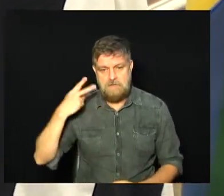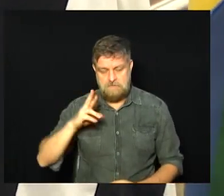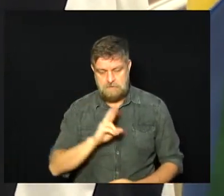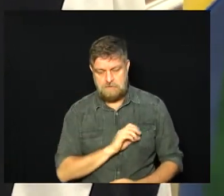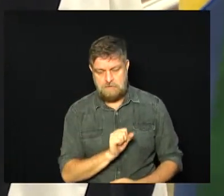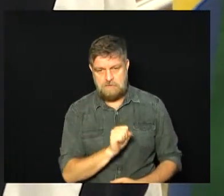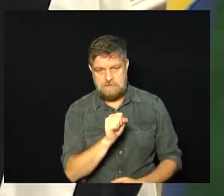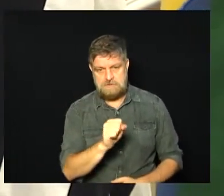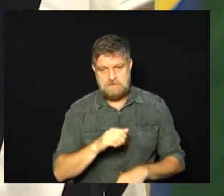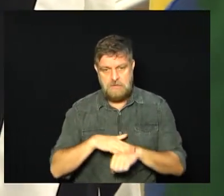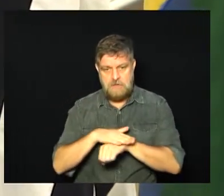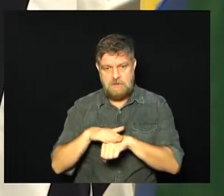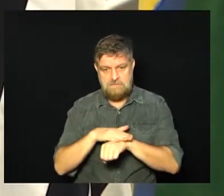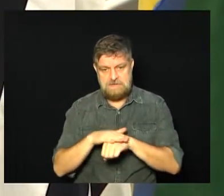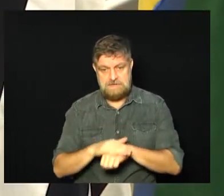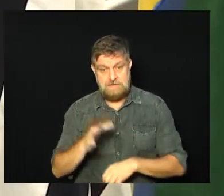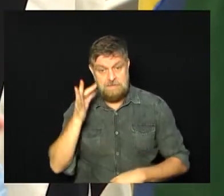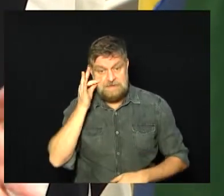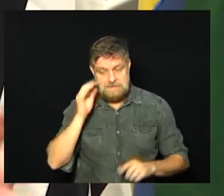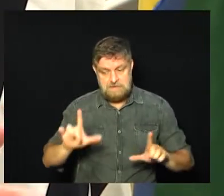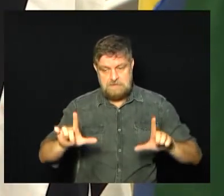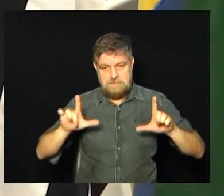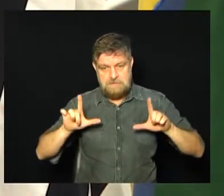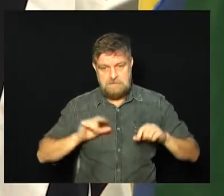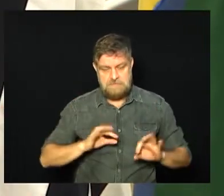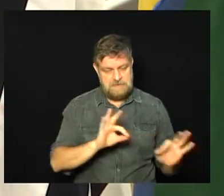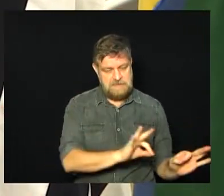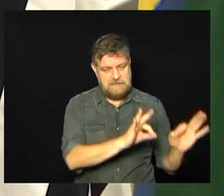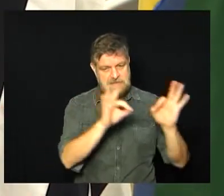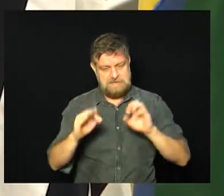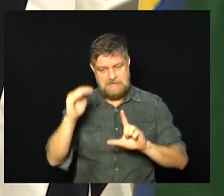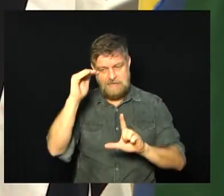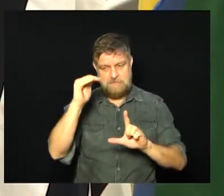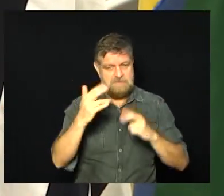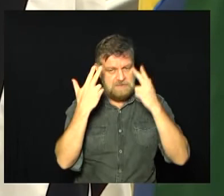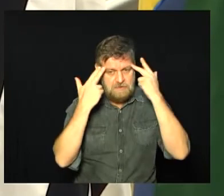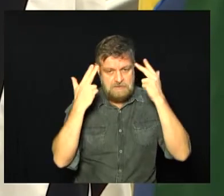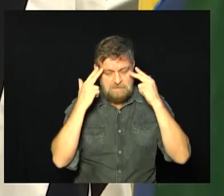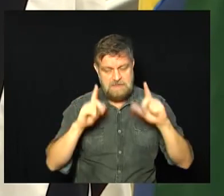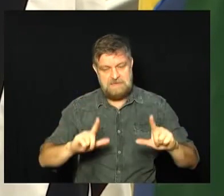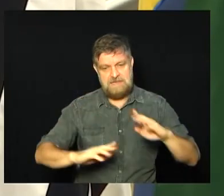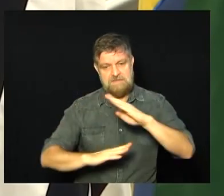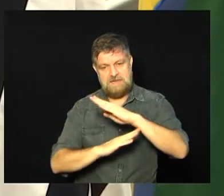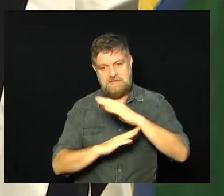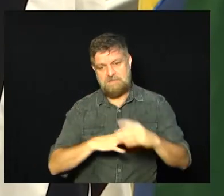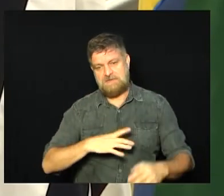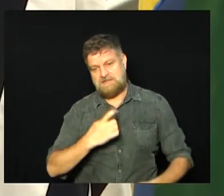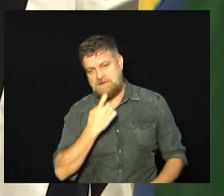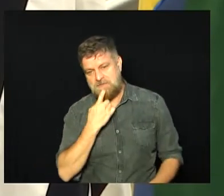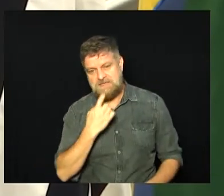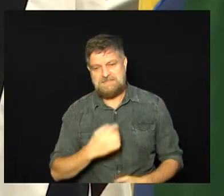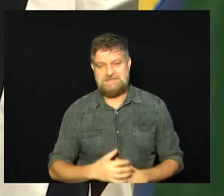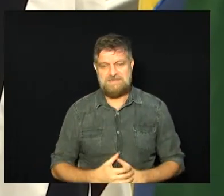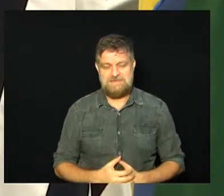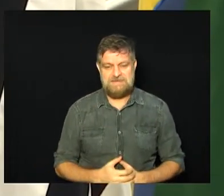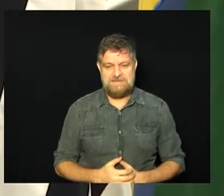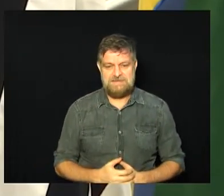Rossini conversando conosco ao vivo, e você segue com a programação normal da TV Câmara Campinas.